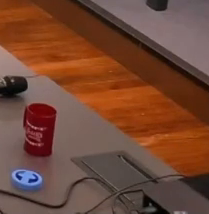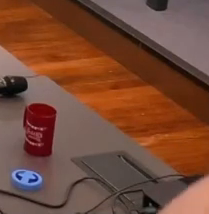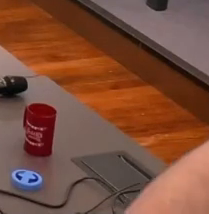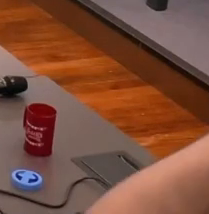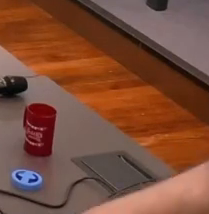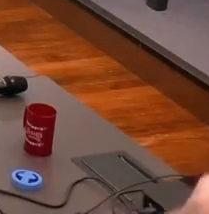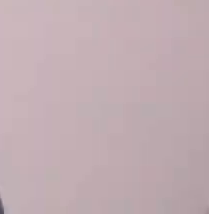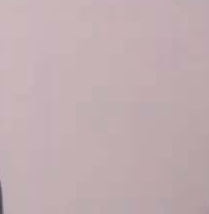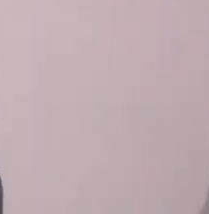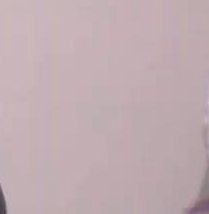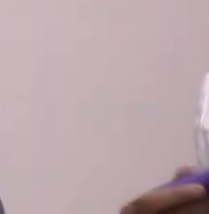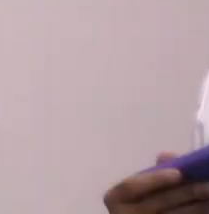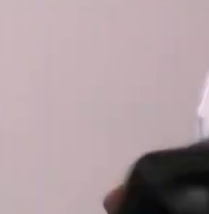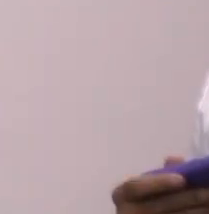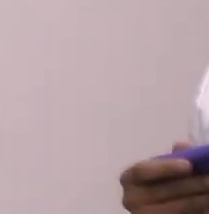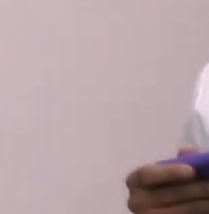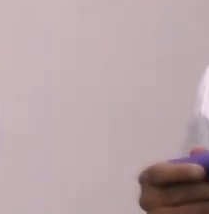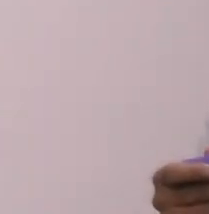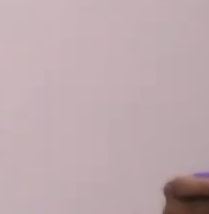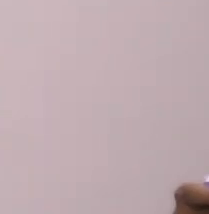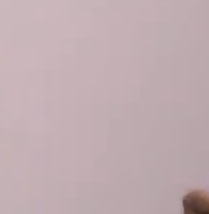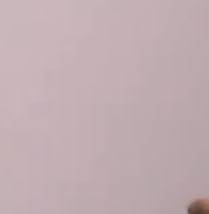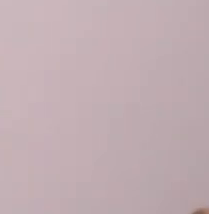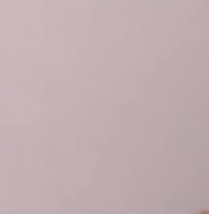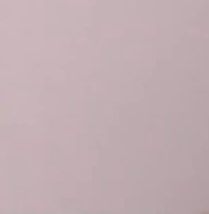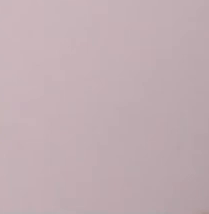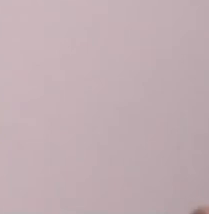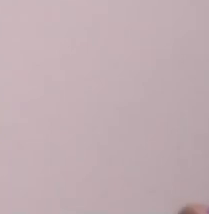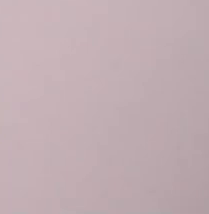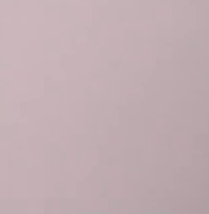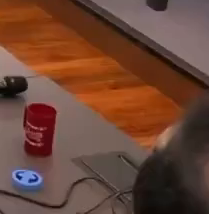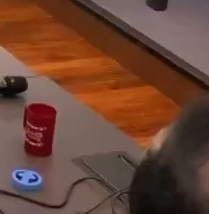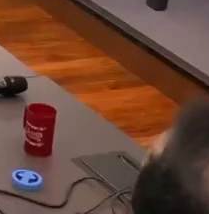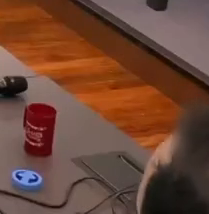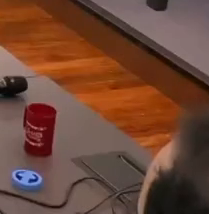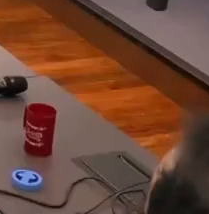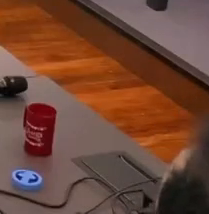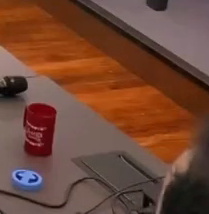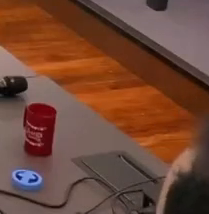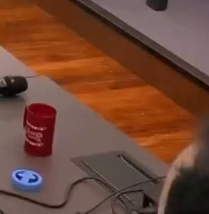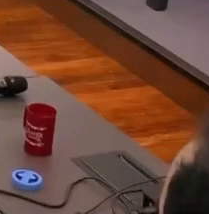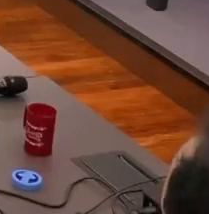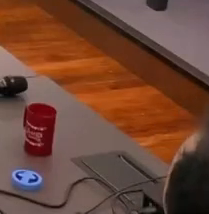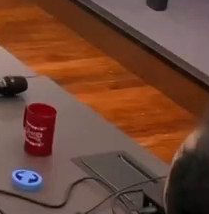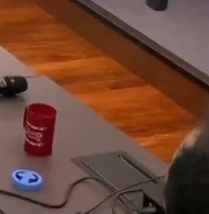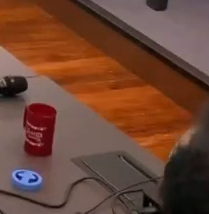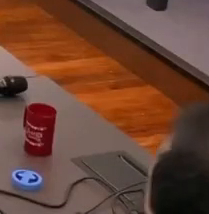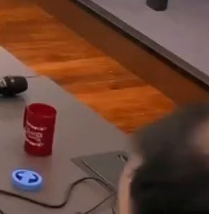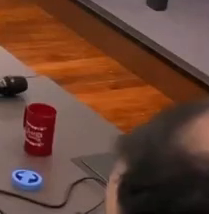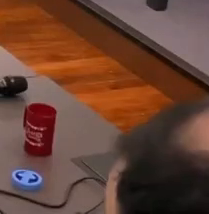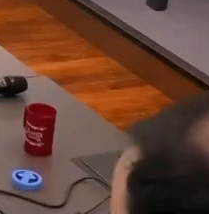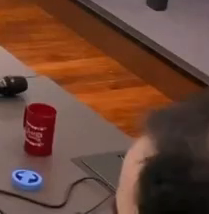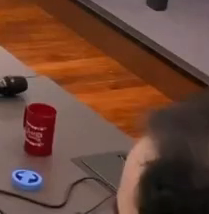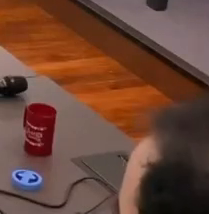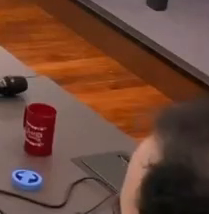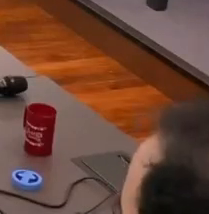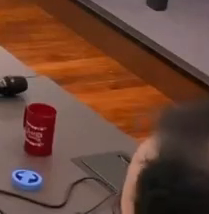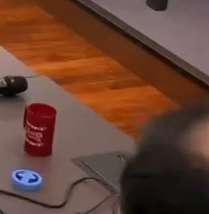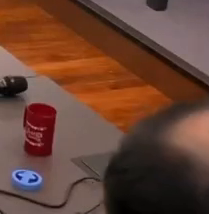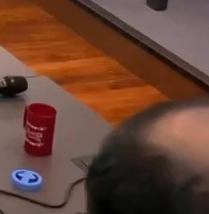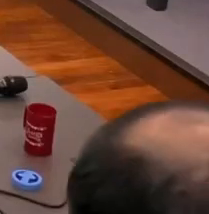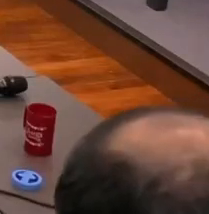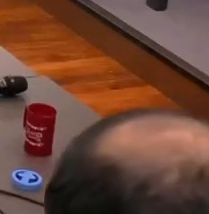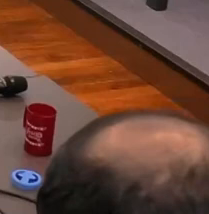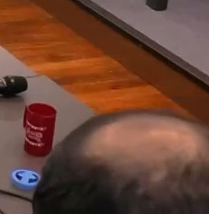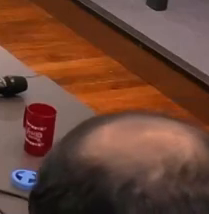encerro aqui a nossa audiência pública, agradecendo a presença de todas e todos. E lembrando a vocês que o Fábio esqueceu de dizer que primeiro se vota o projeto, depois é que